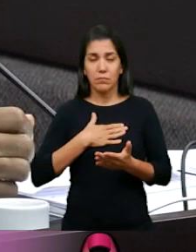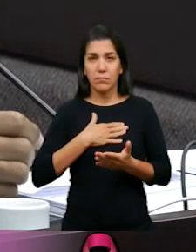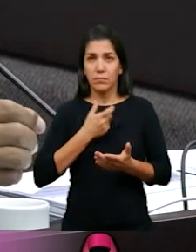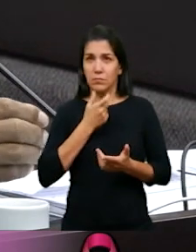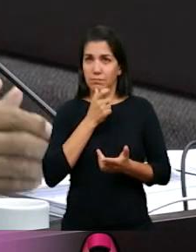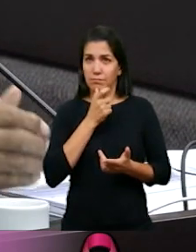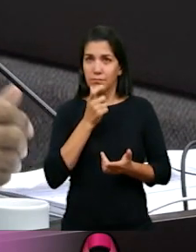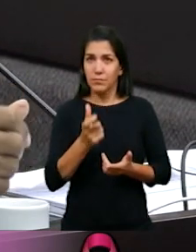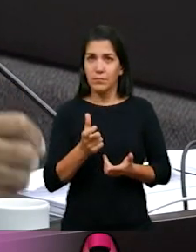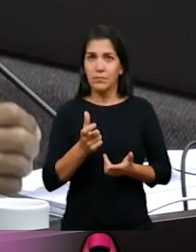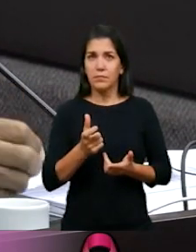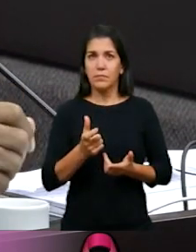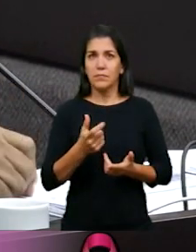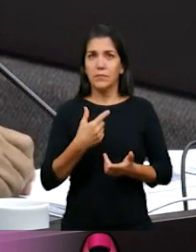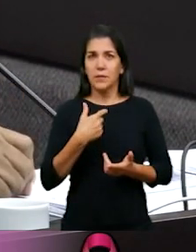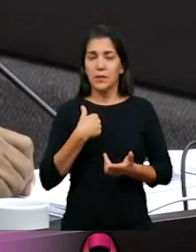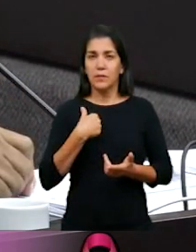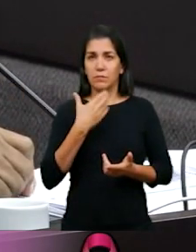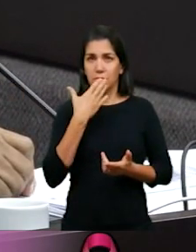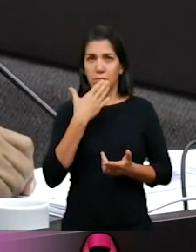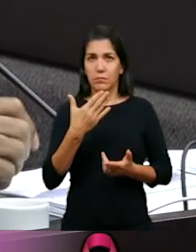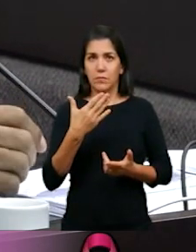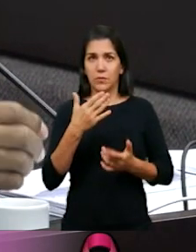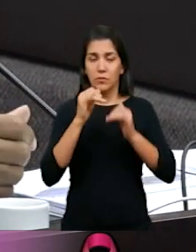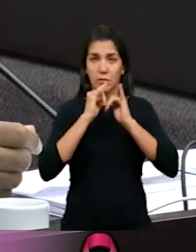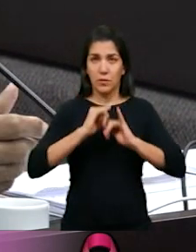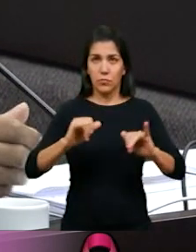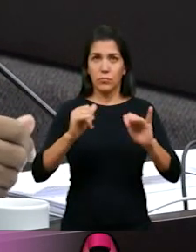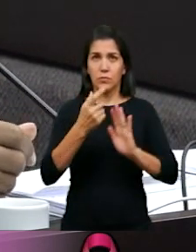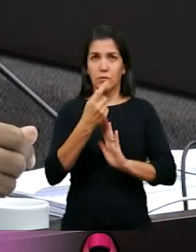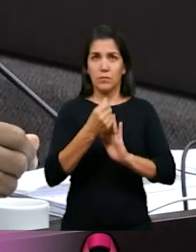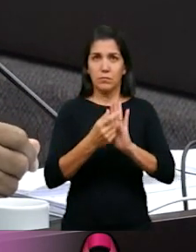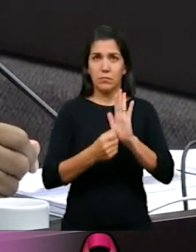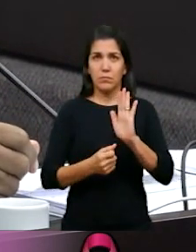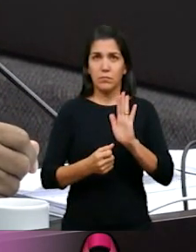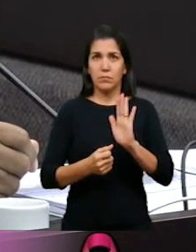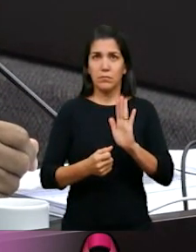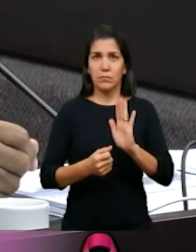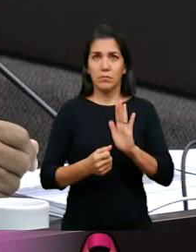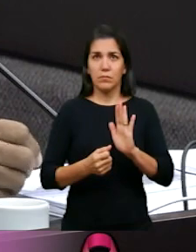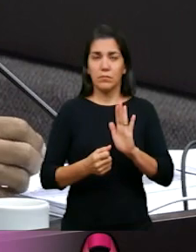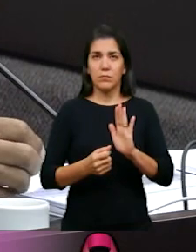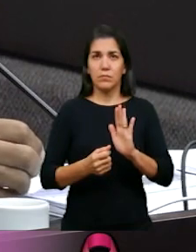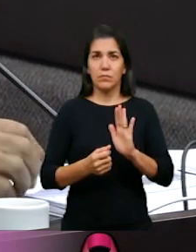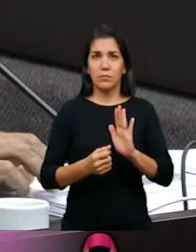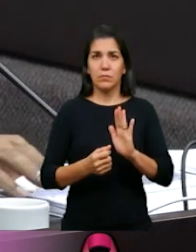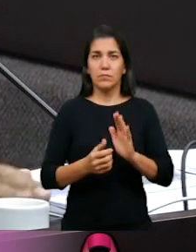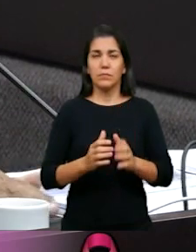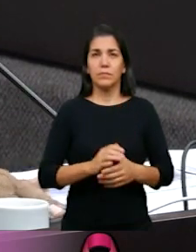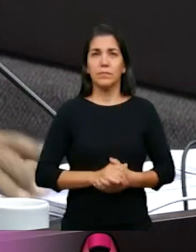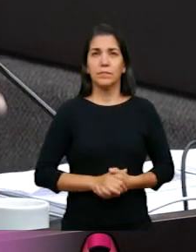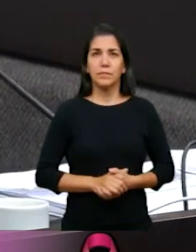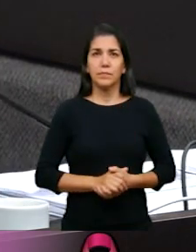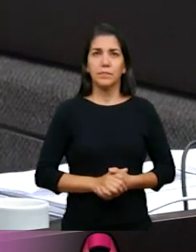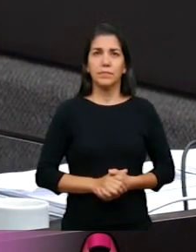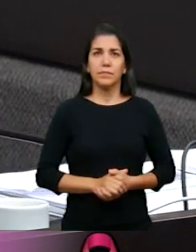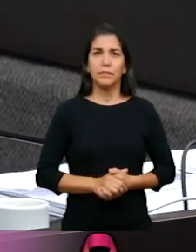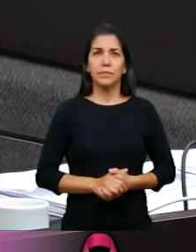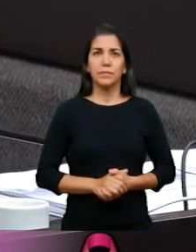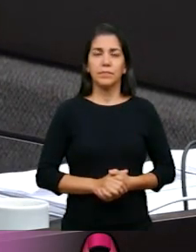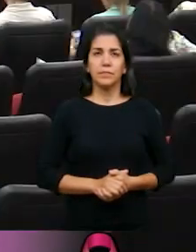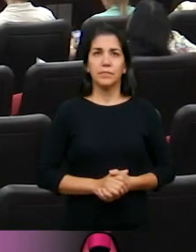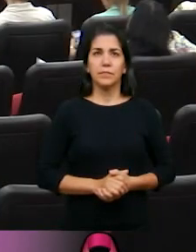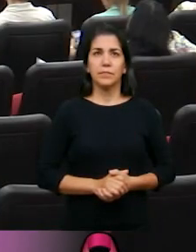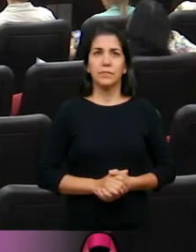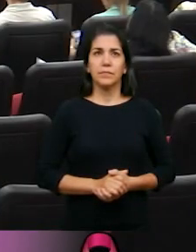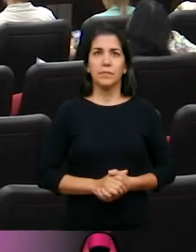fazer questão de buscar a publicação dos juros e a forma para atender a essa necessidade. Senhora